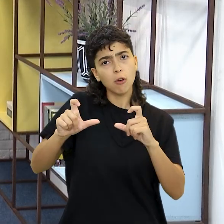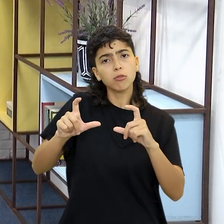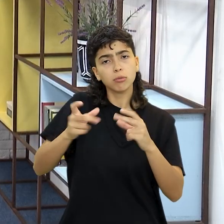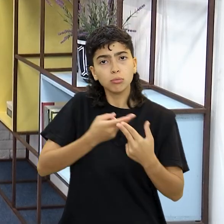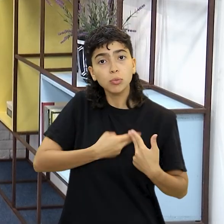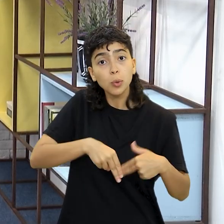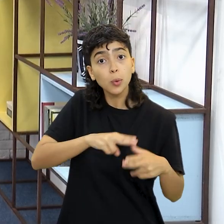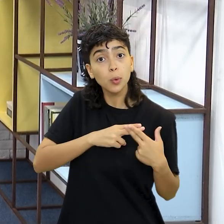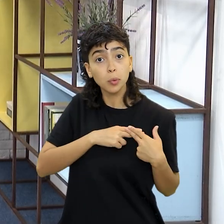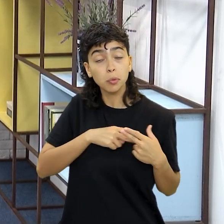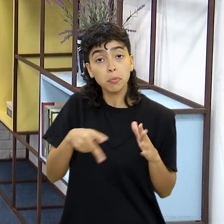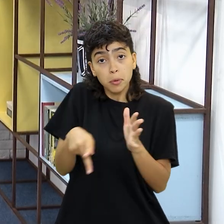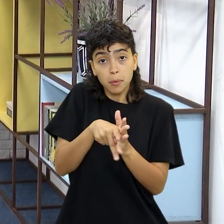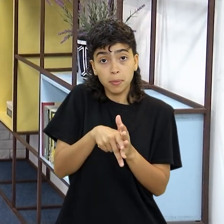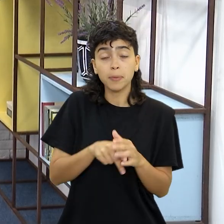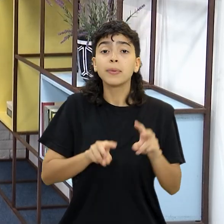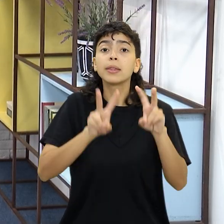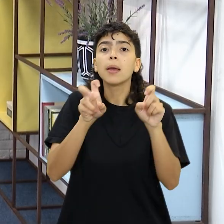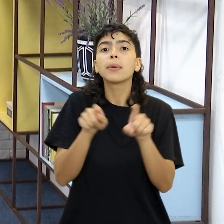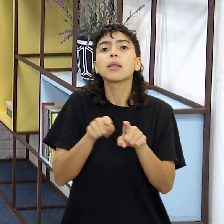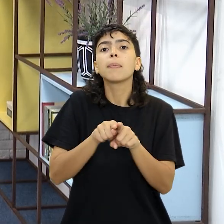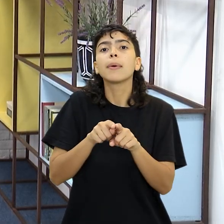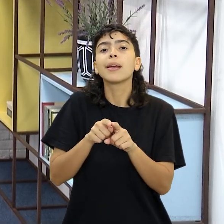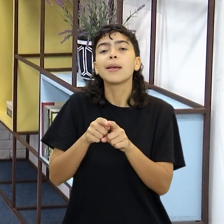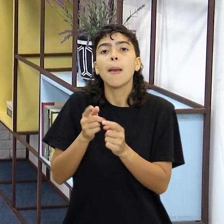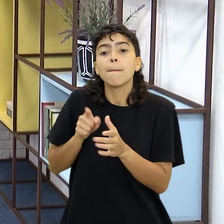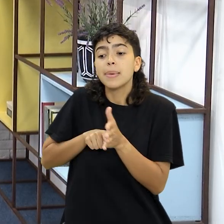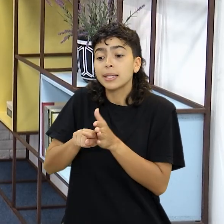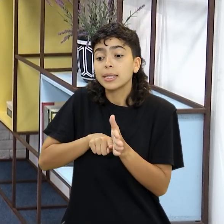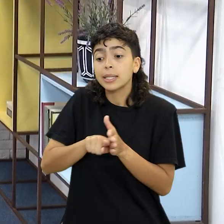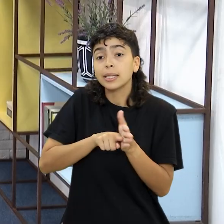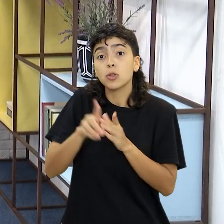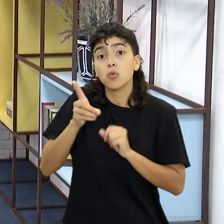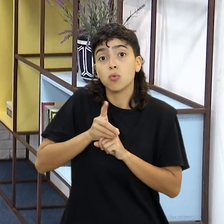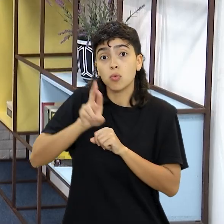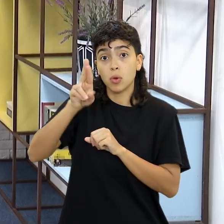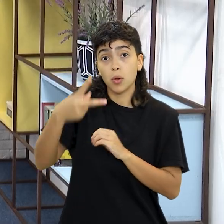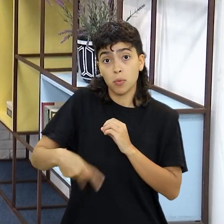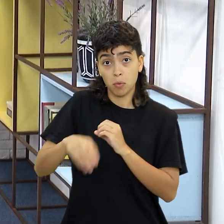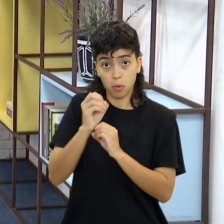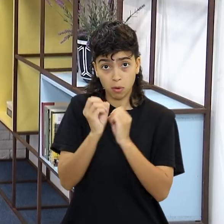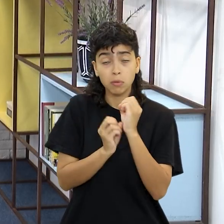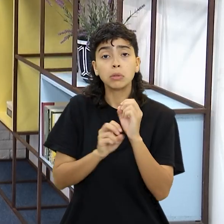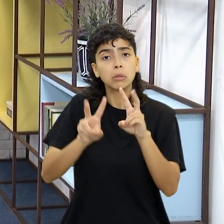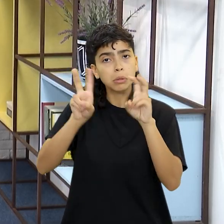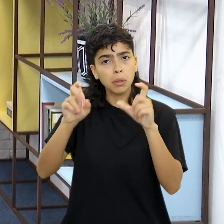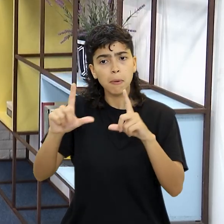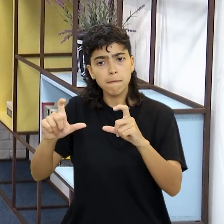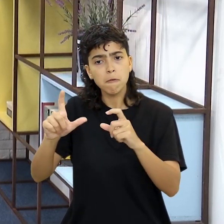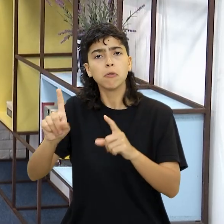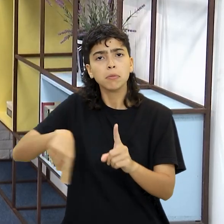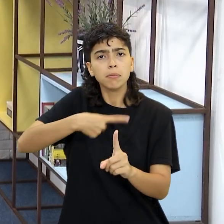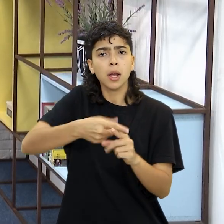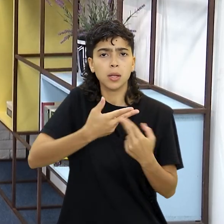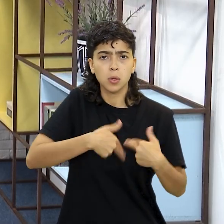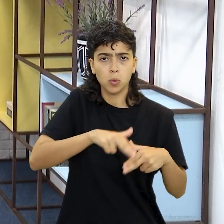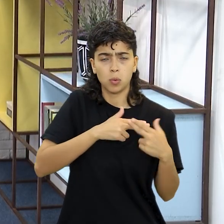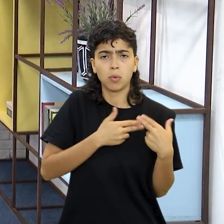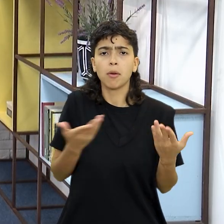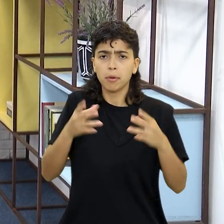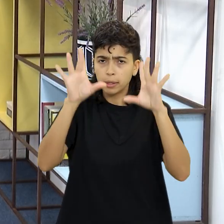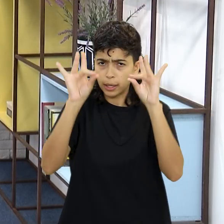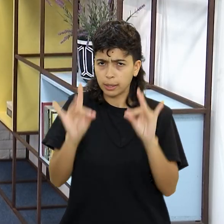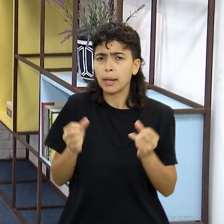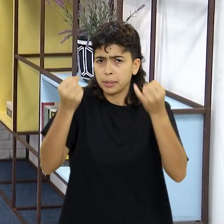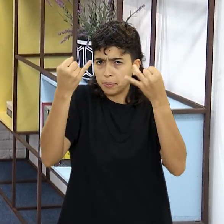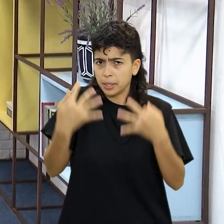de fotografia. E o tema de uma pesquisa de doutorado da UFG é justamente esse, né? Então, nós vamos ver mais detalhes